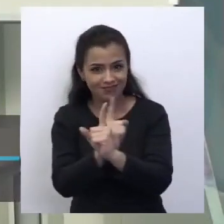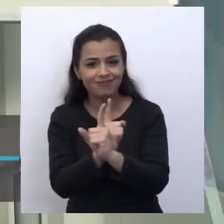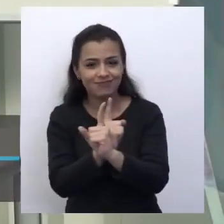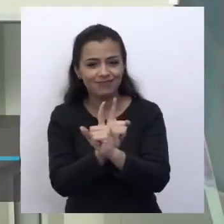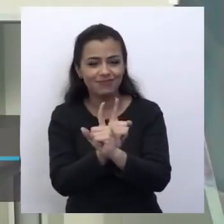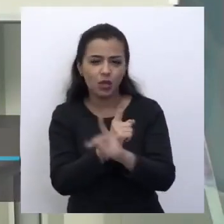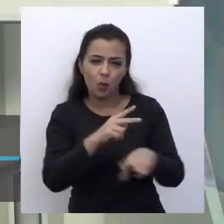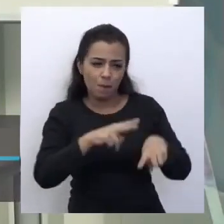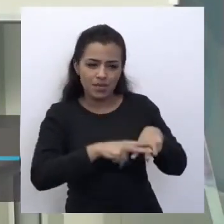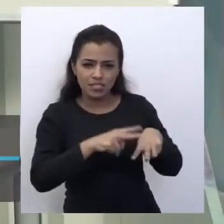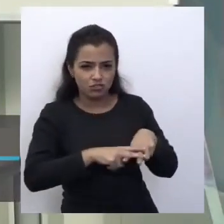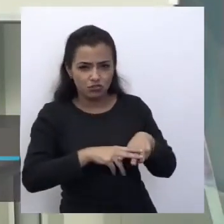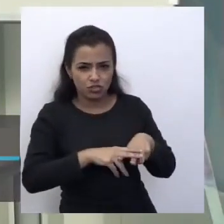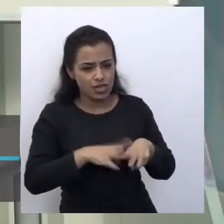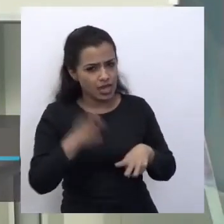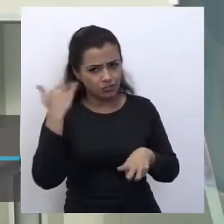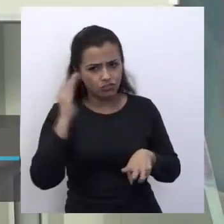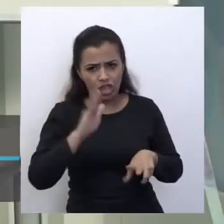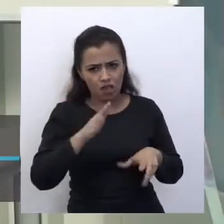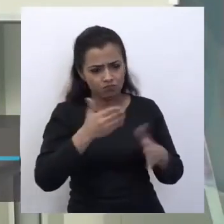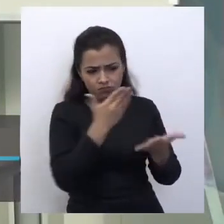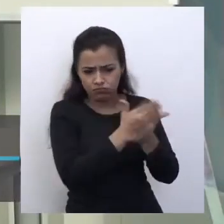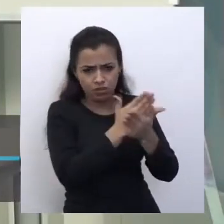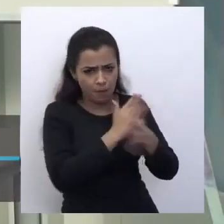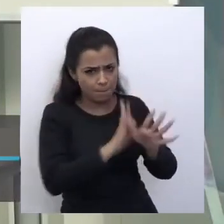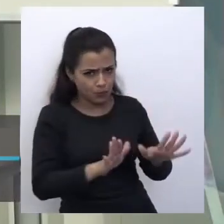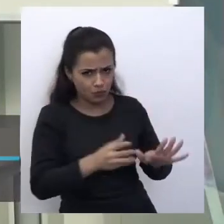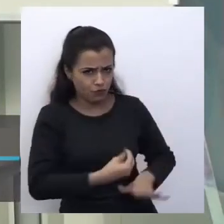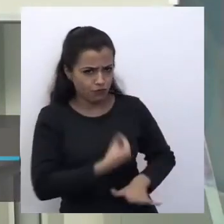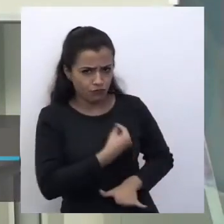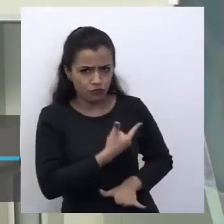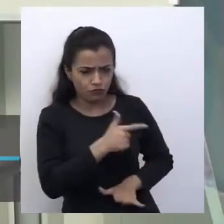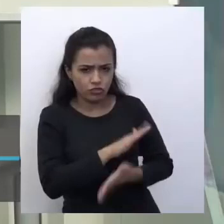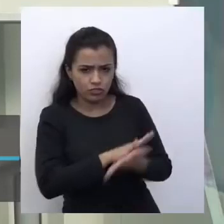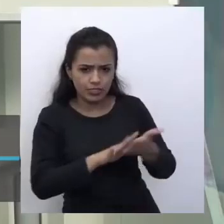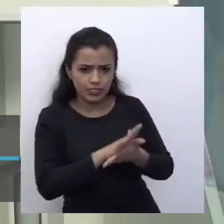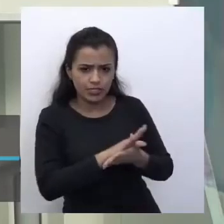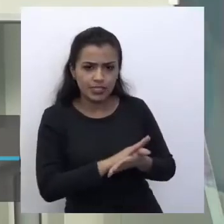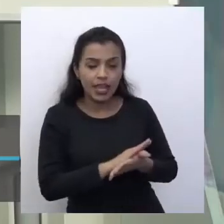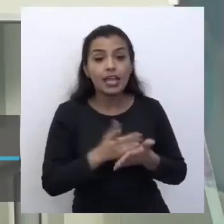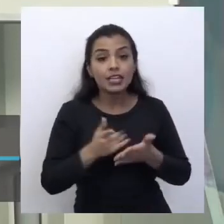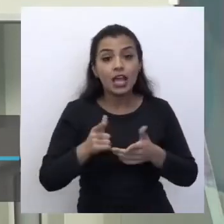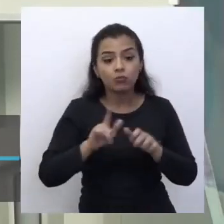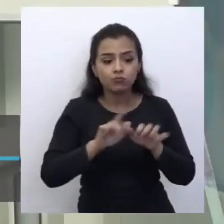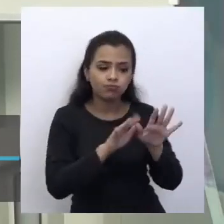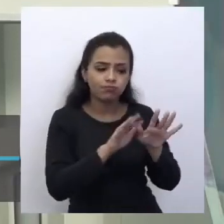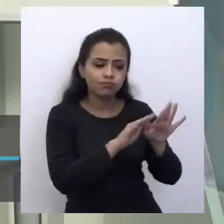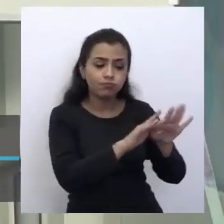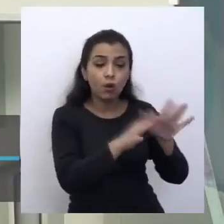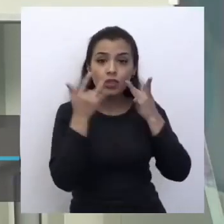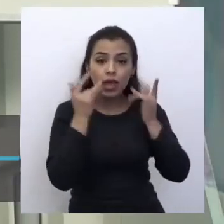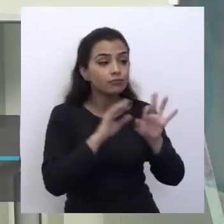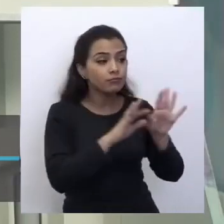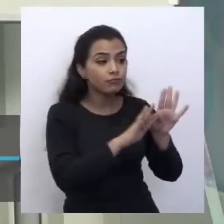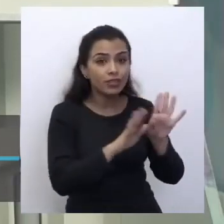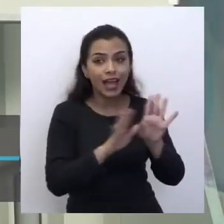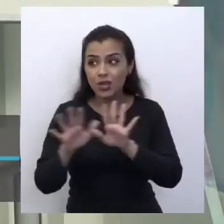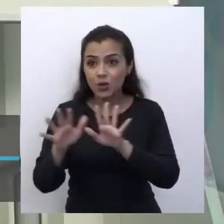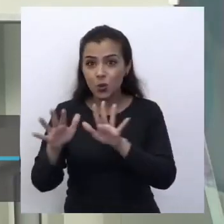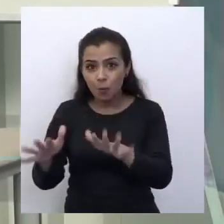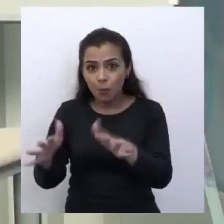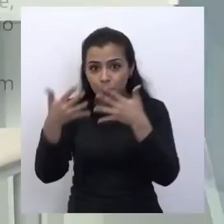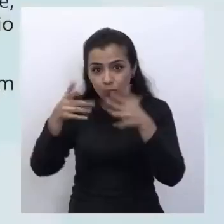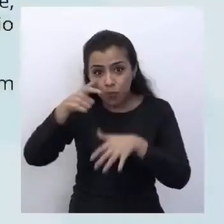já não funcionava mais, e acompanhando, entrando em cela, entrando em corredor, bem diferente mesmo. O Teatro